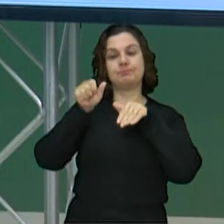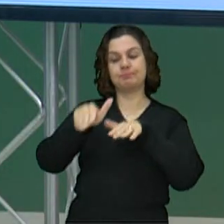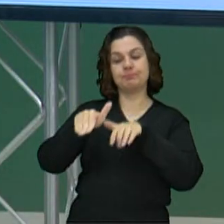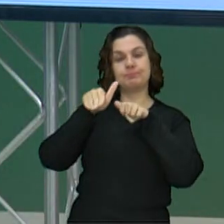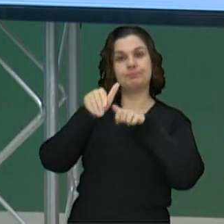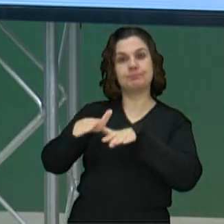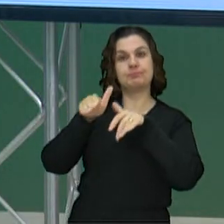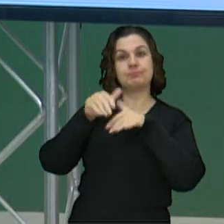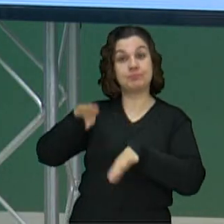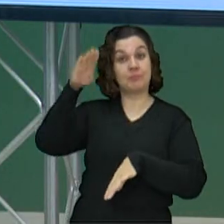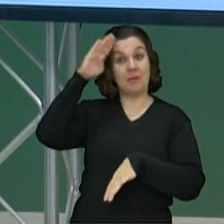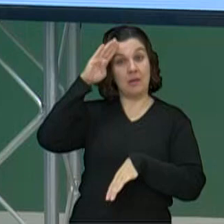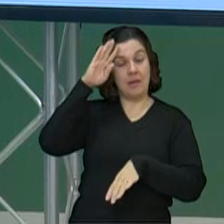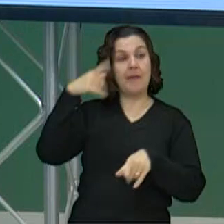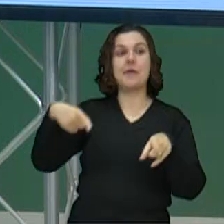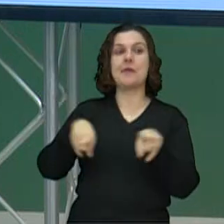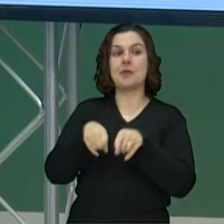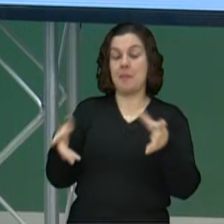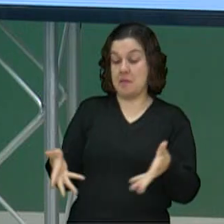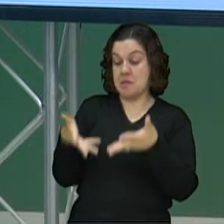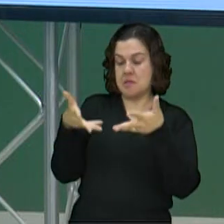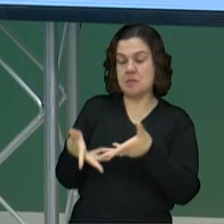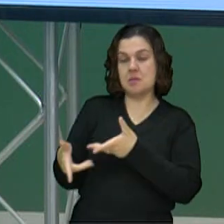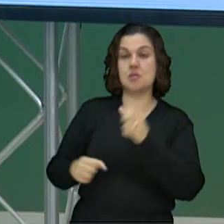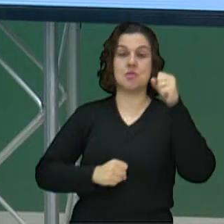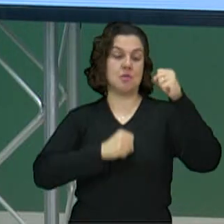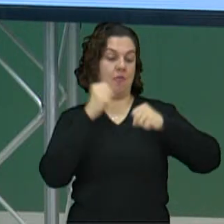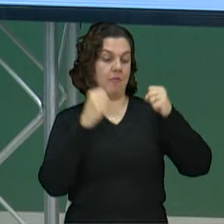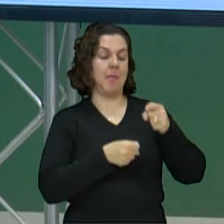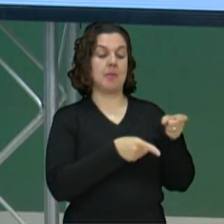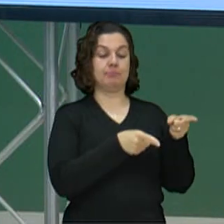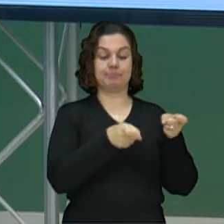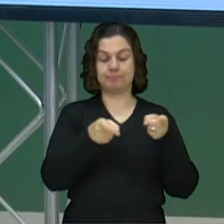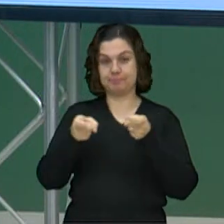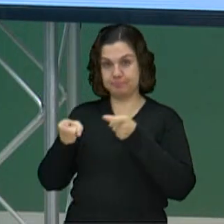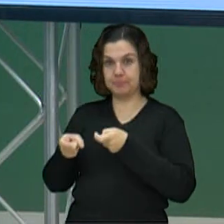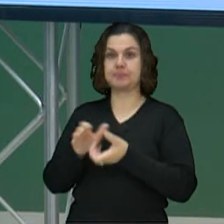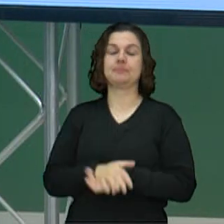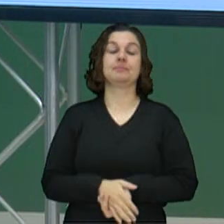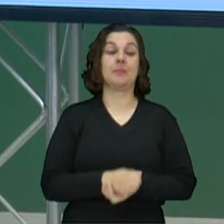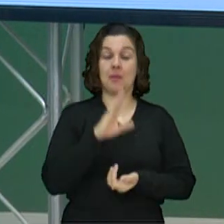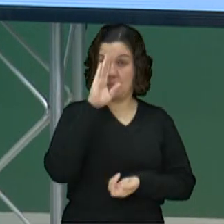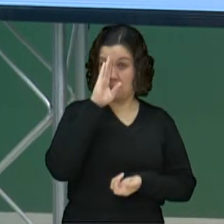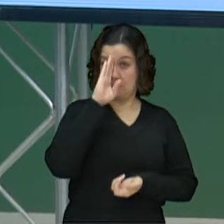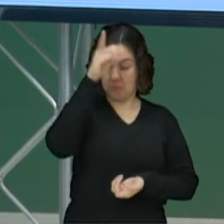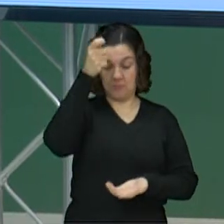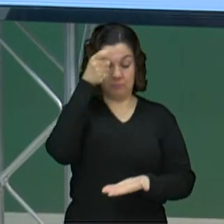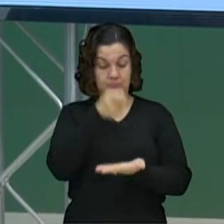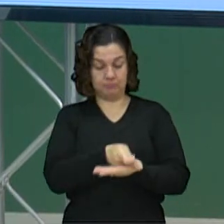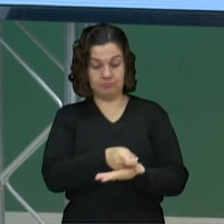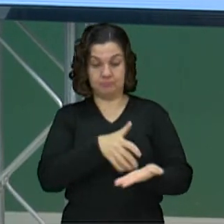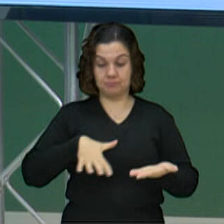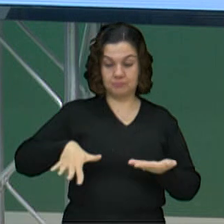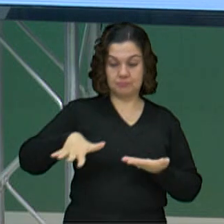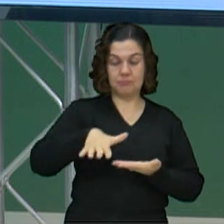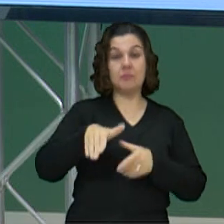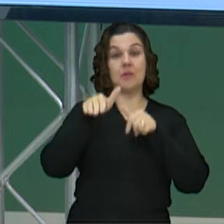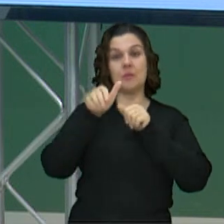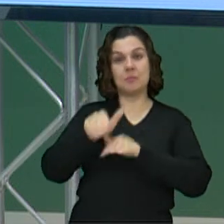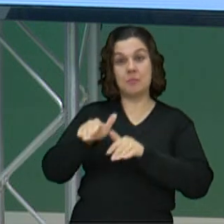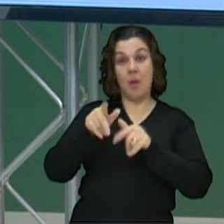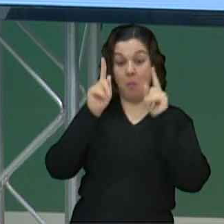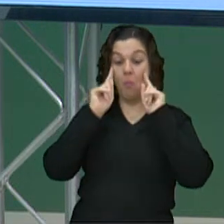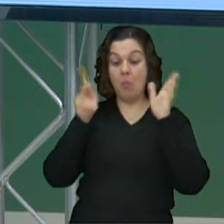Militarismo e o incentivo à indústria bélica, fundamental num governo totalitário. Militarismo,